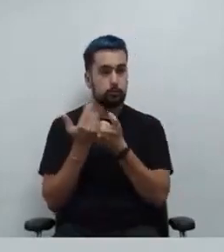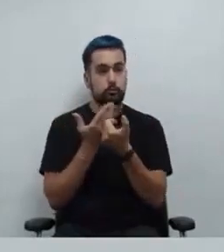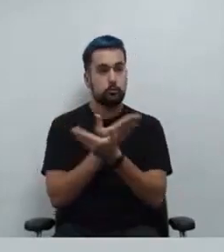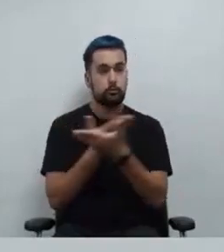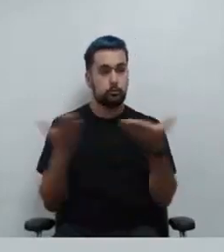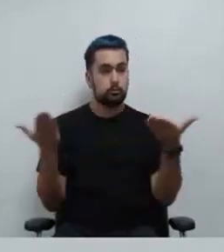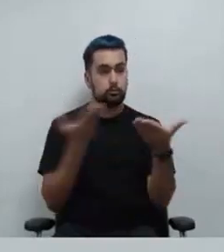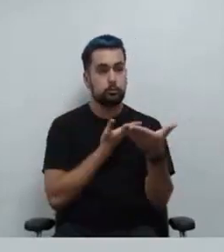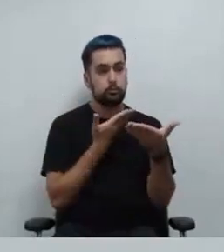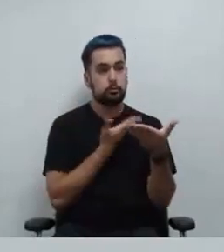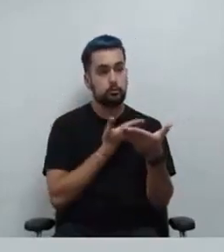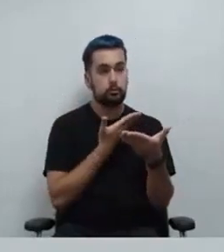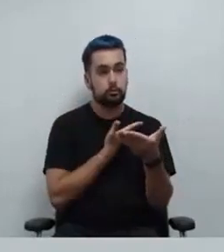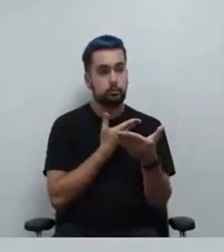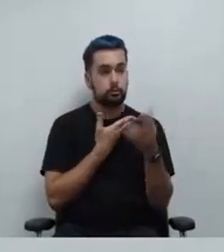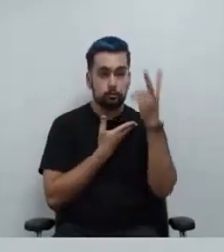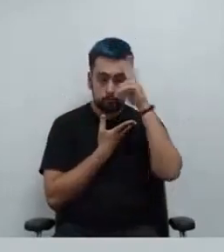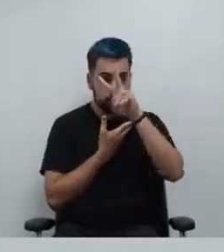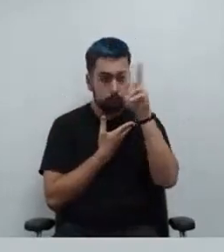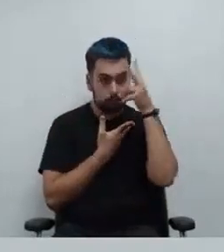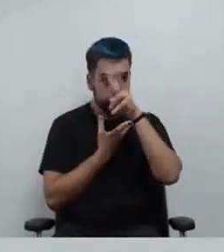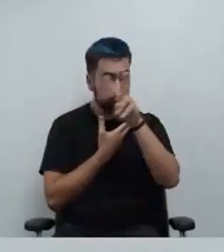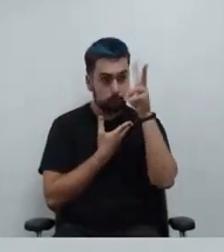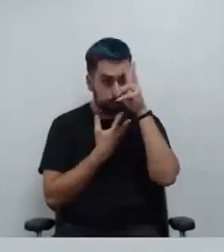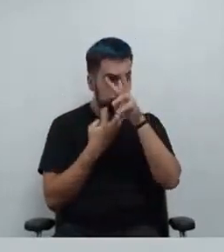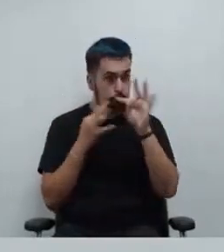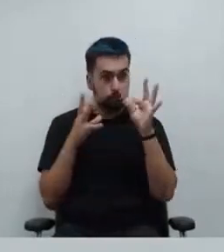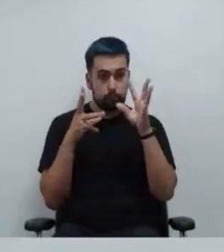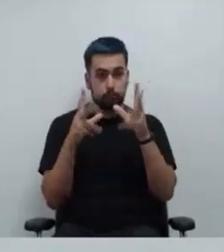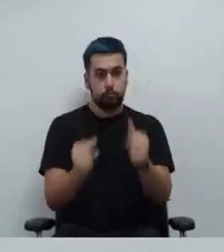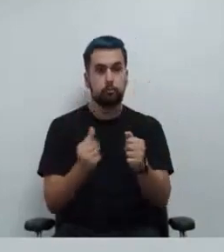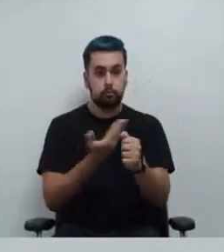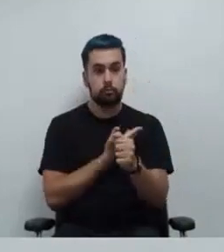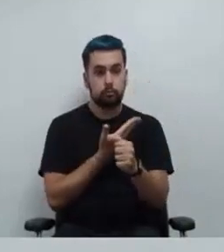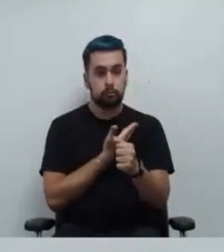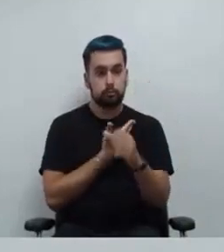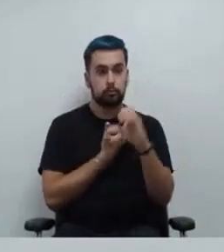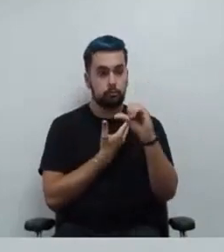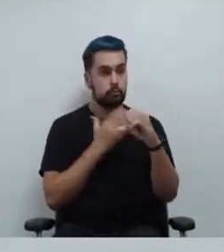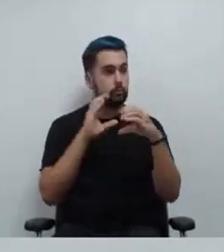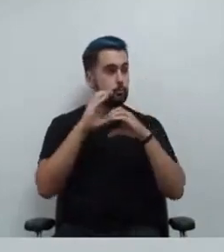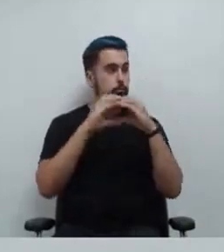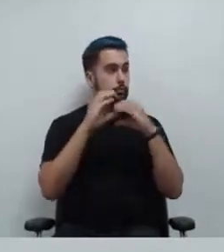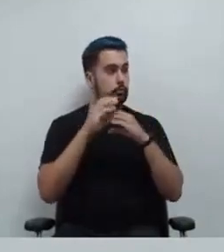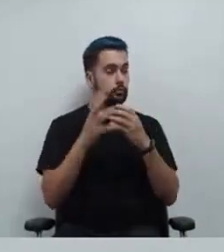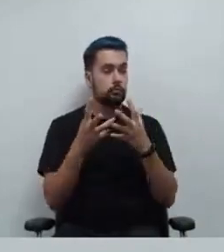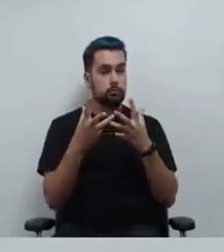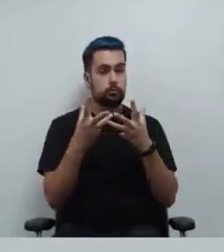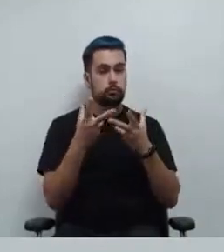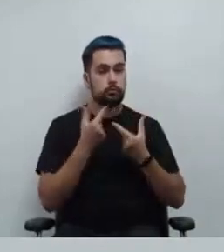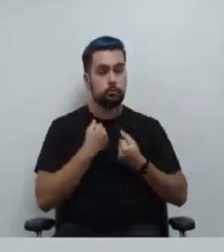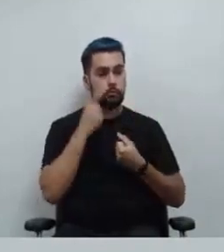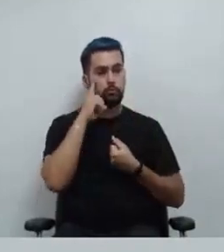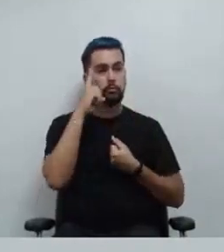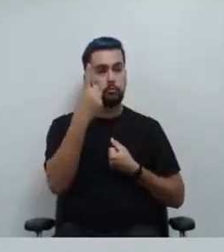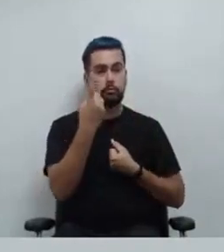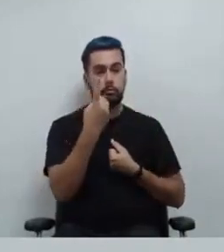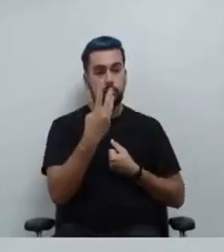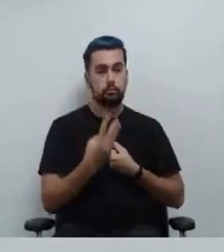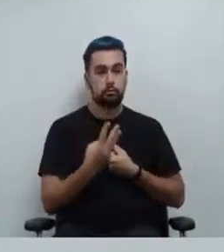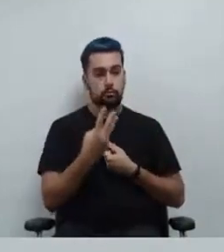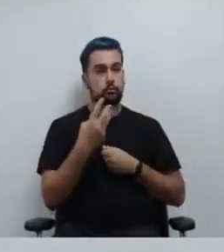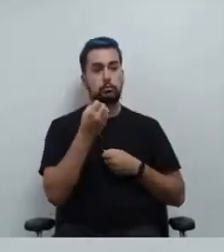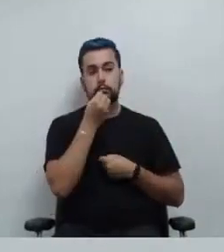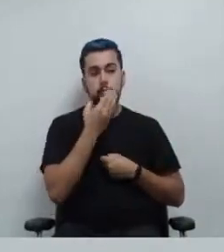colegas. Relembrar que todos os colegas do nono foram convidados para a festa do dia 13, uma boa